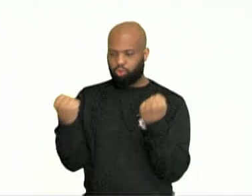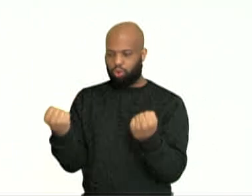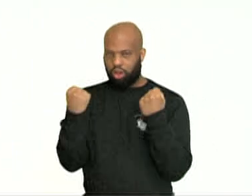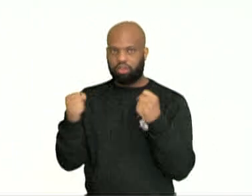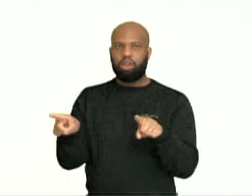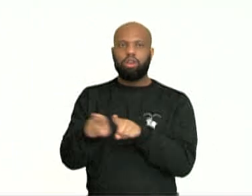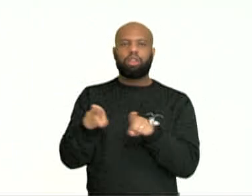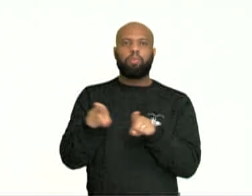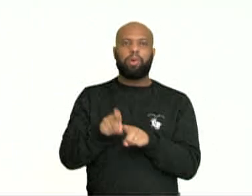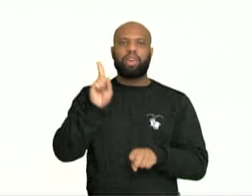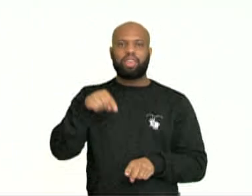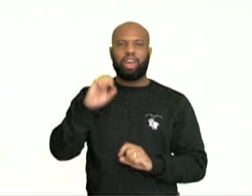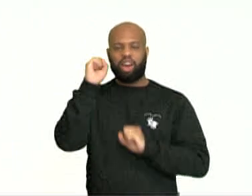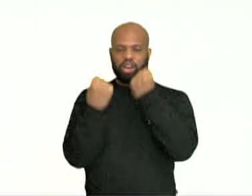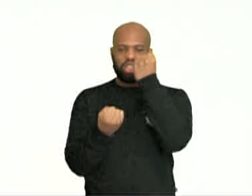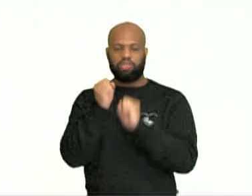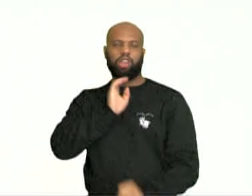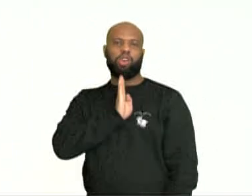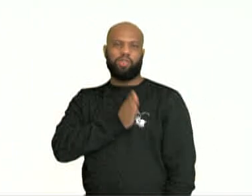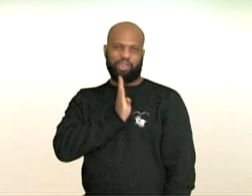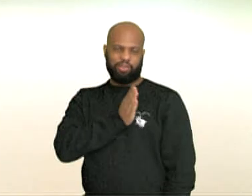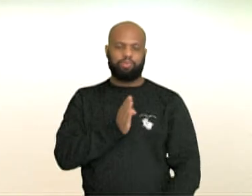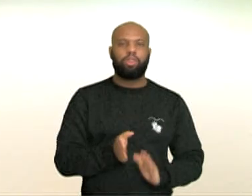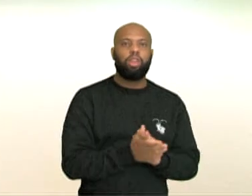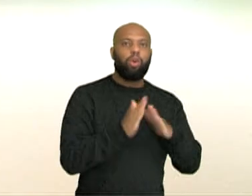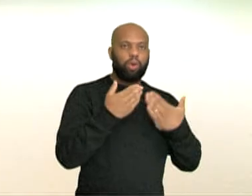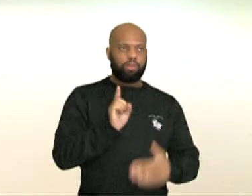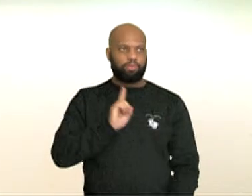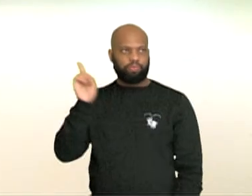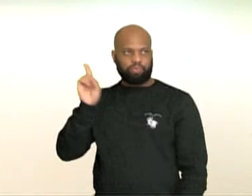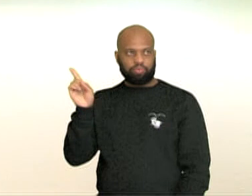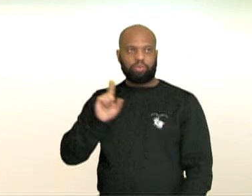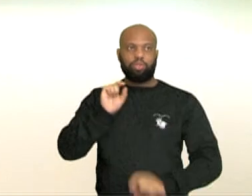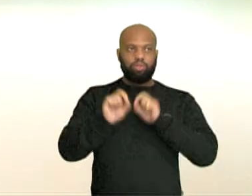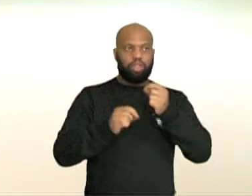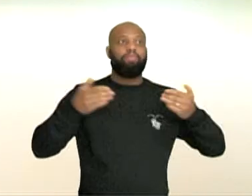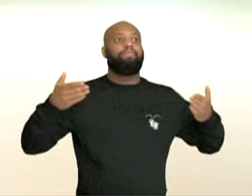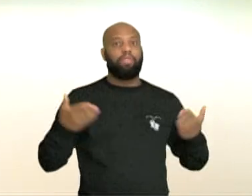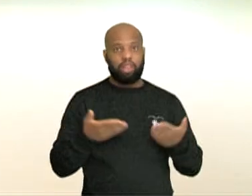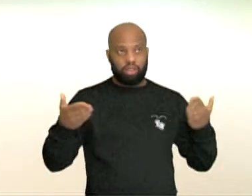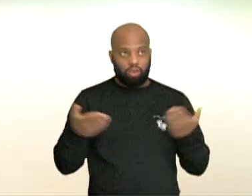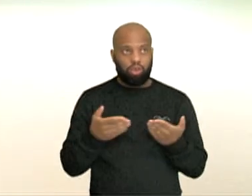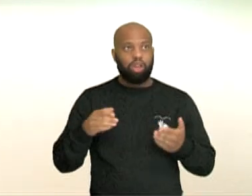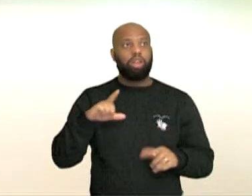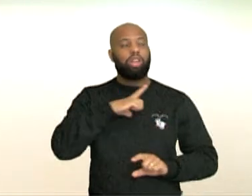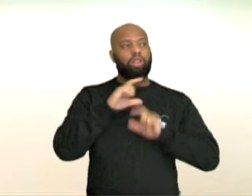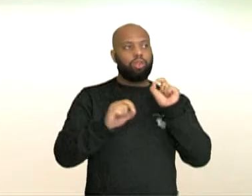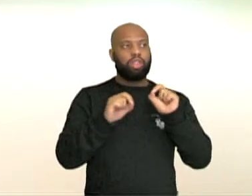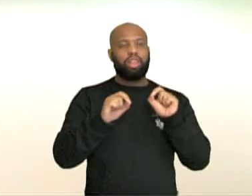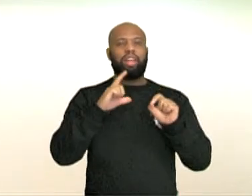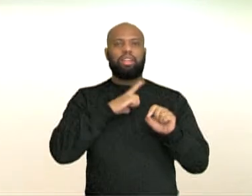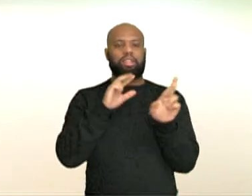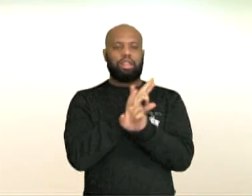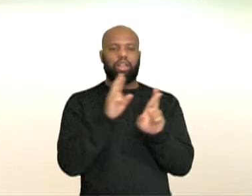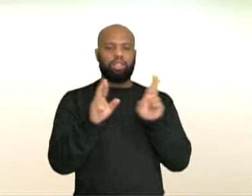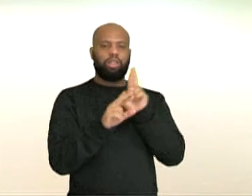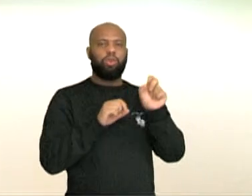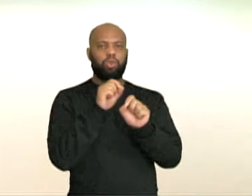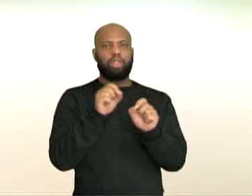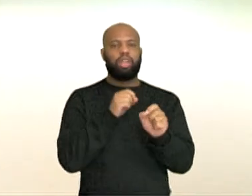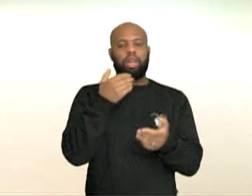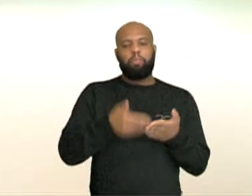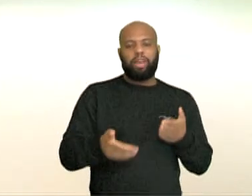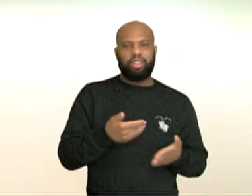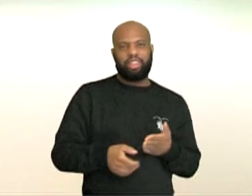por exemplo. Então esse Power Yoga é uma modalidade um pouquinho mais atual e ele já está associado a um gasto